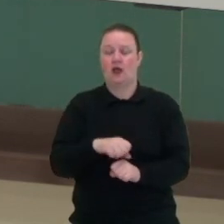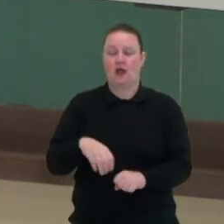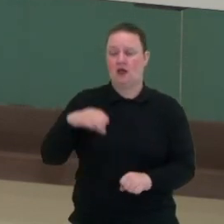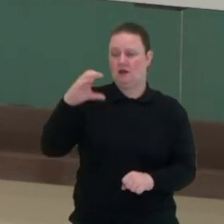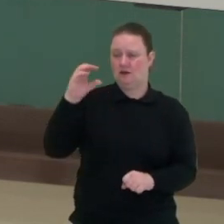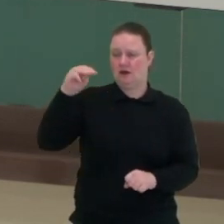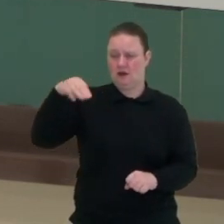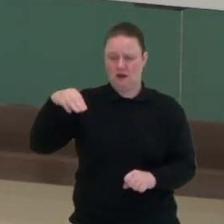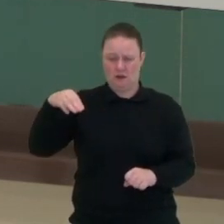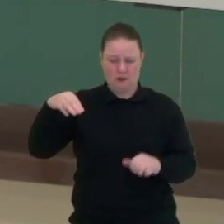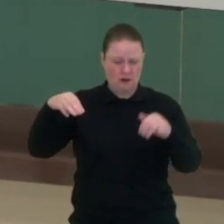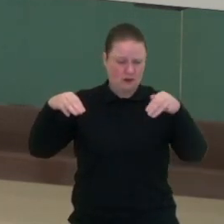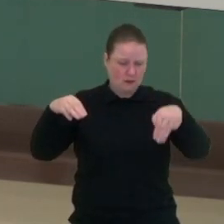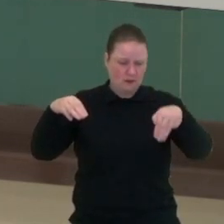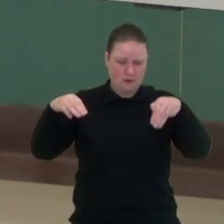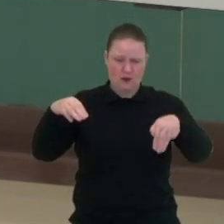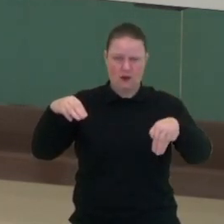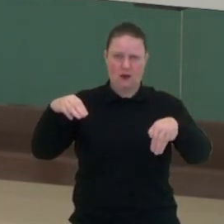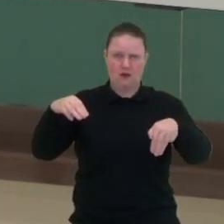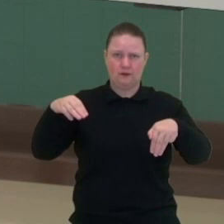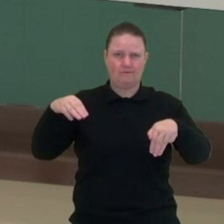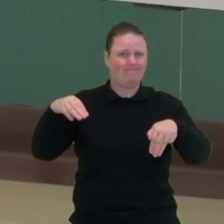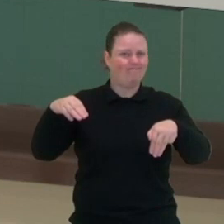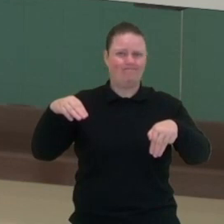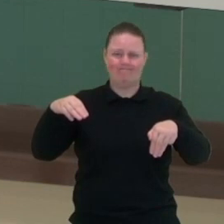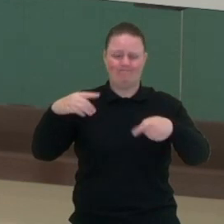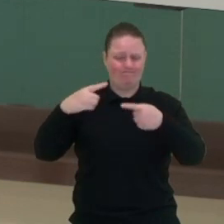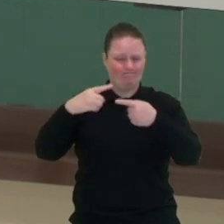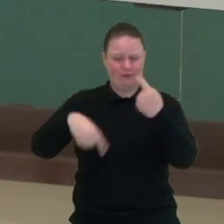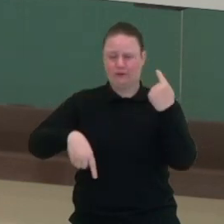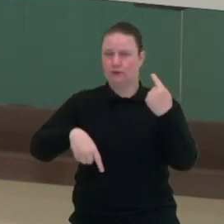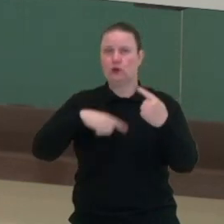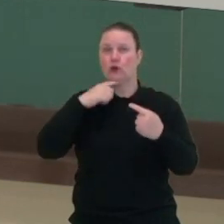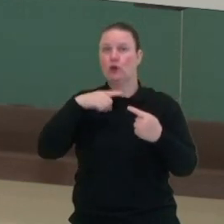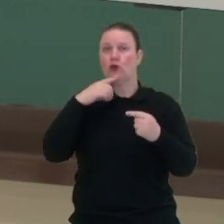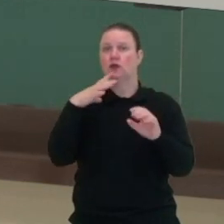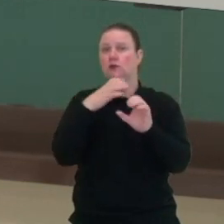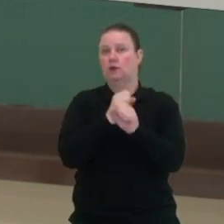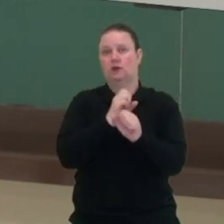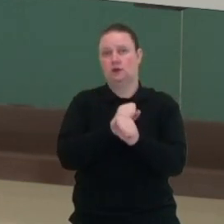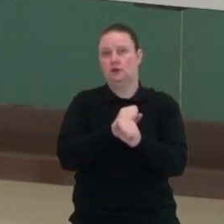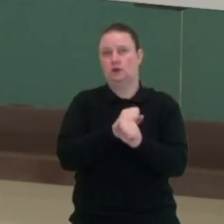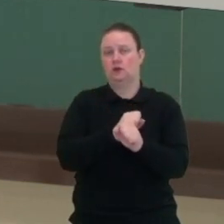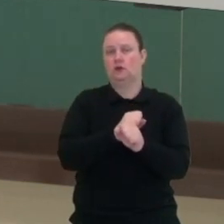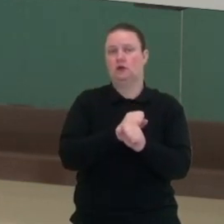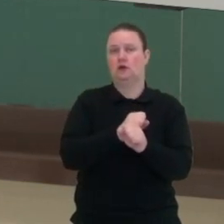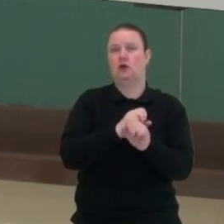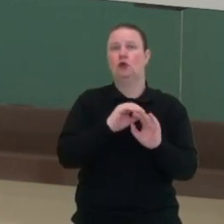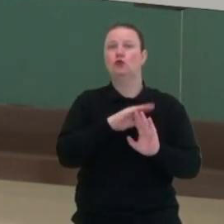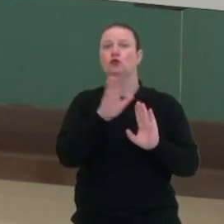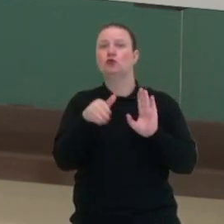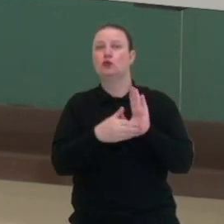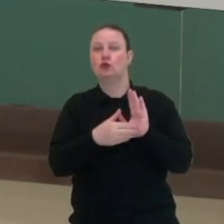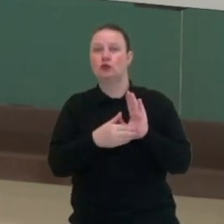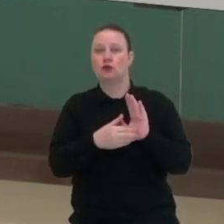duas grandezas com unidades diferentes. Então, ou você vai transformar tudo